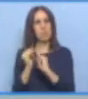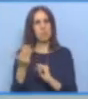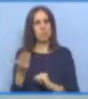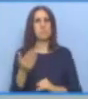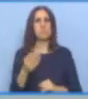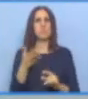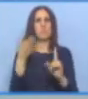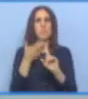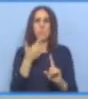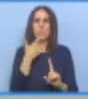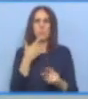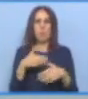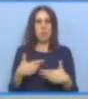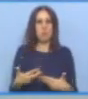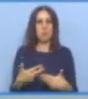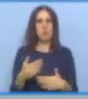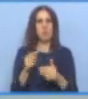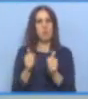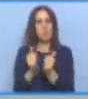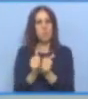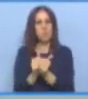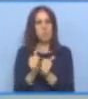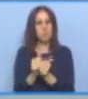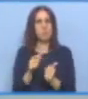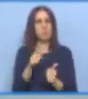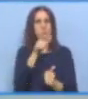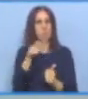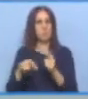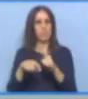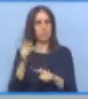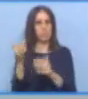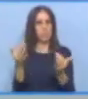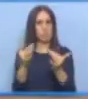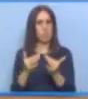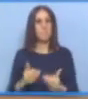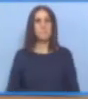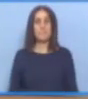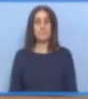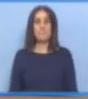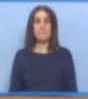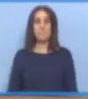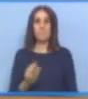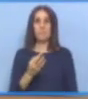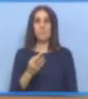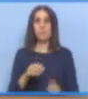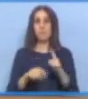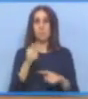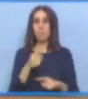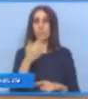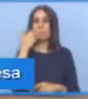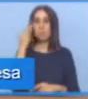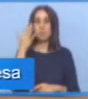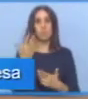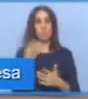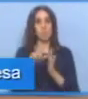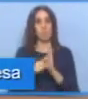um grande foco nesta questão agora do acompanhamento dos refugiados que chegam. Sim, sim. Não só dos refugiados, mas dos migrantes. Por exemplo, este projeto